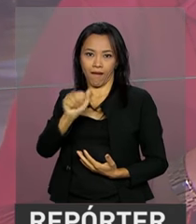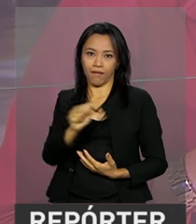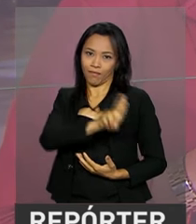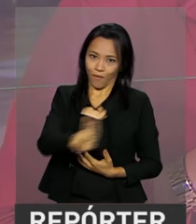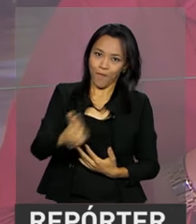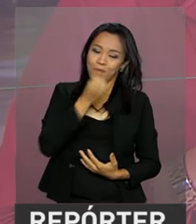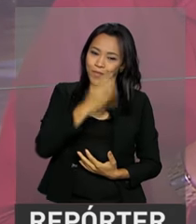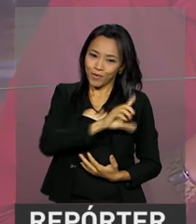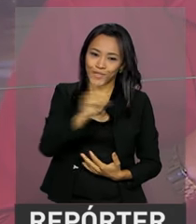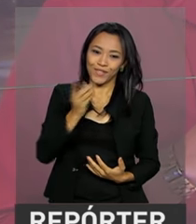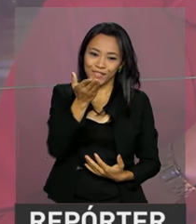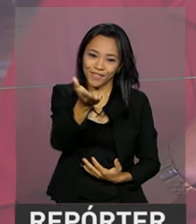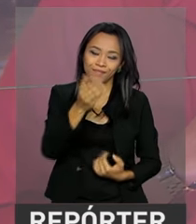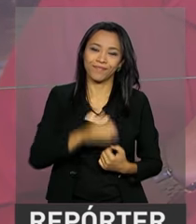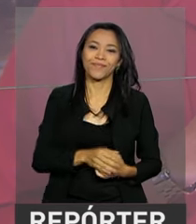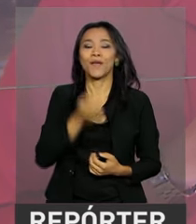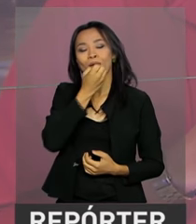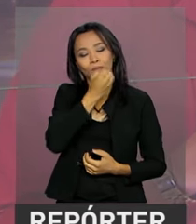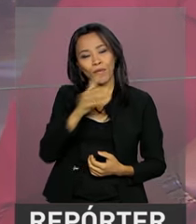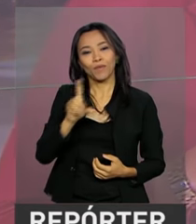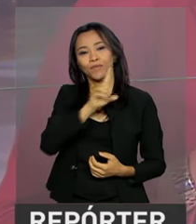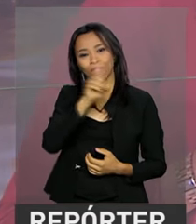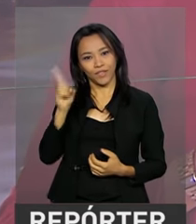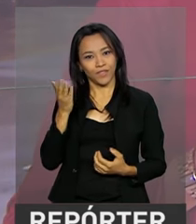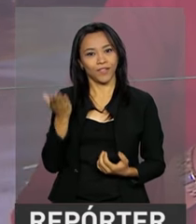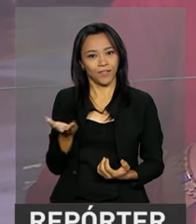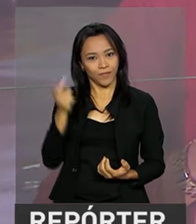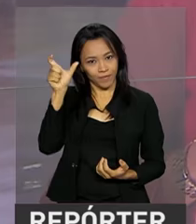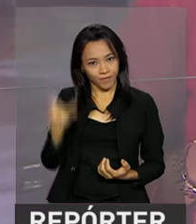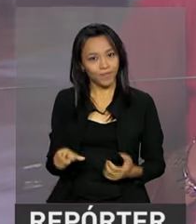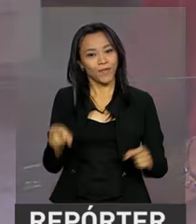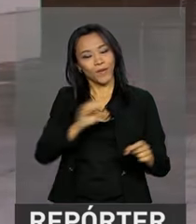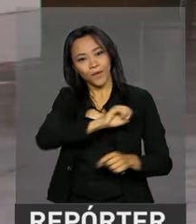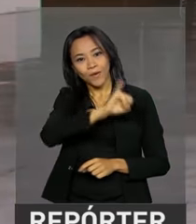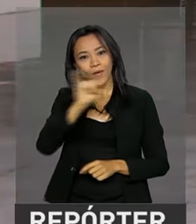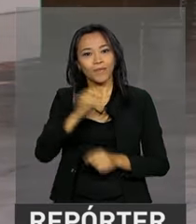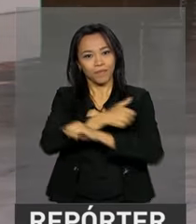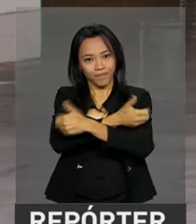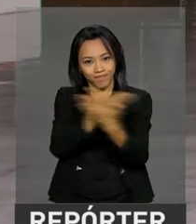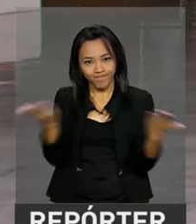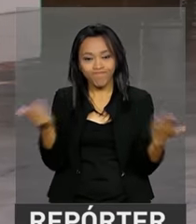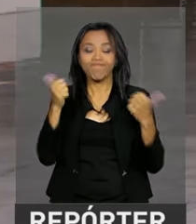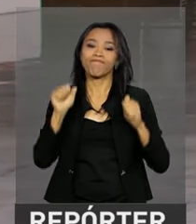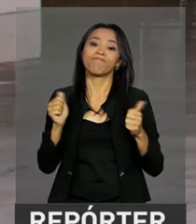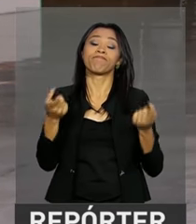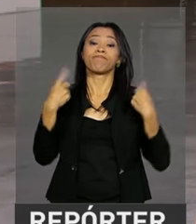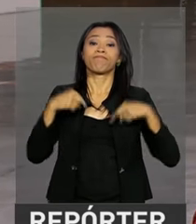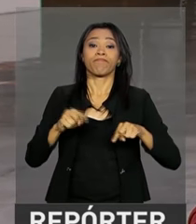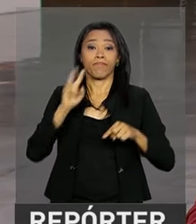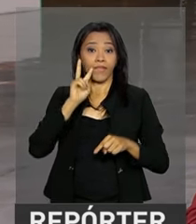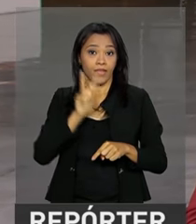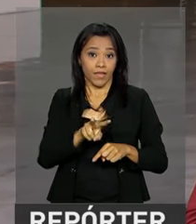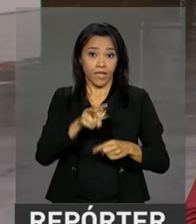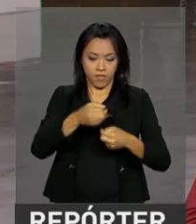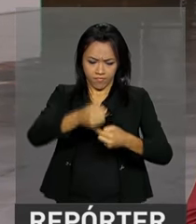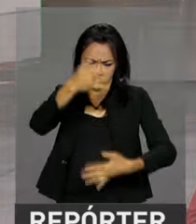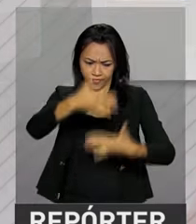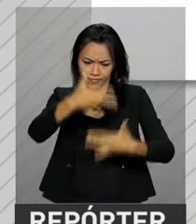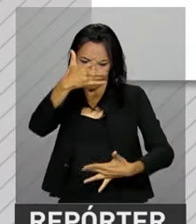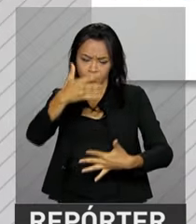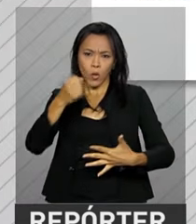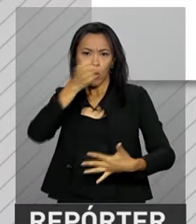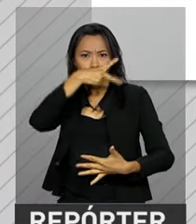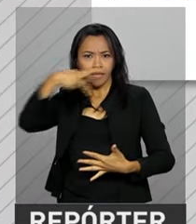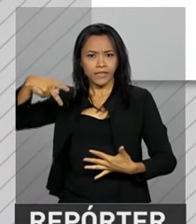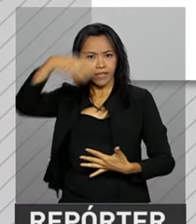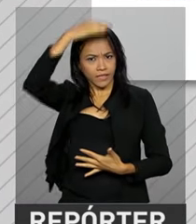você. Bom dia para você também, Leandro. Olá para todos. Bom, pelas redes sociais, o presidente Michel